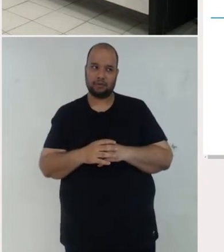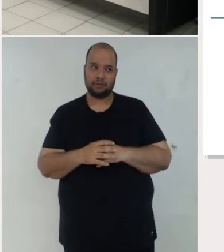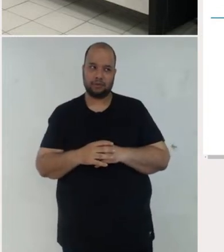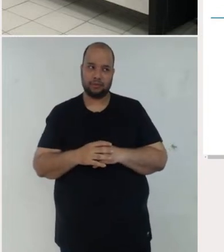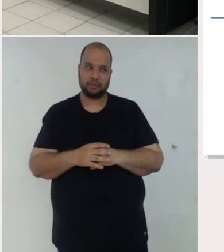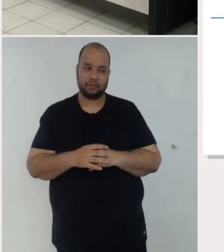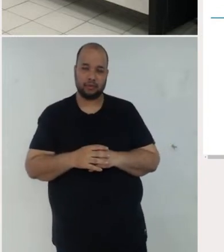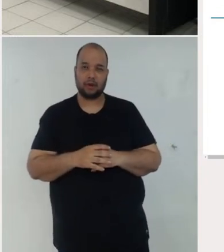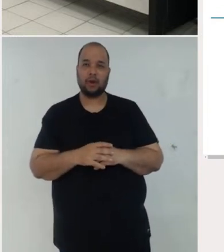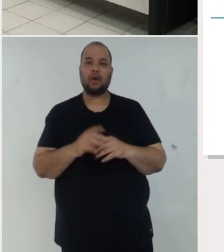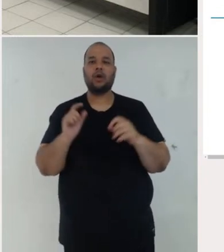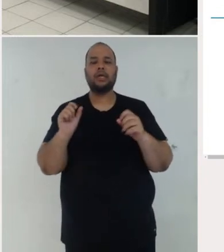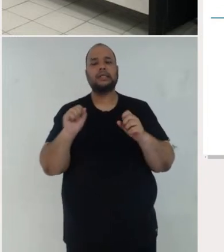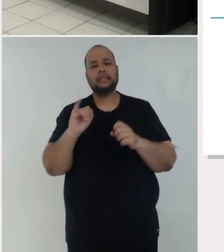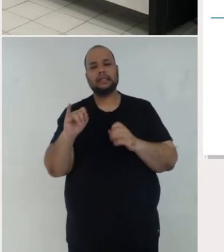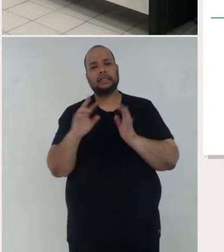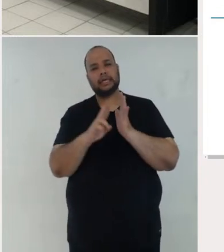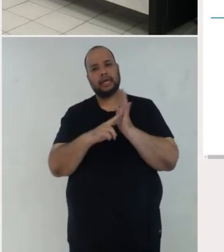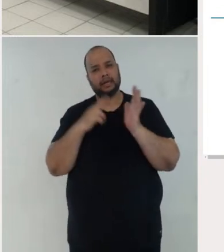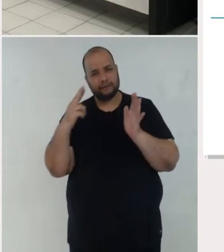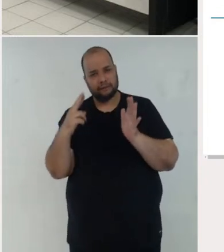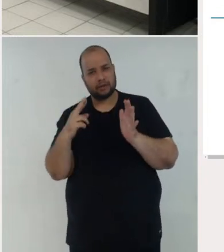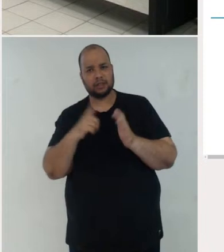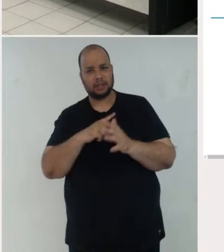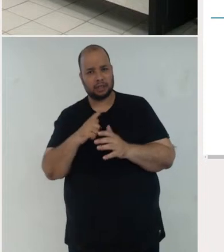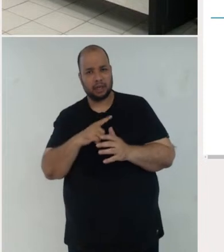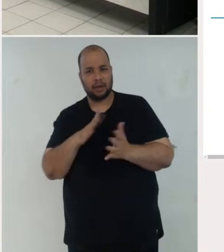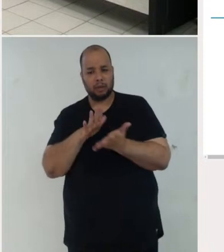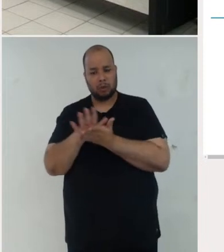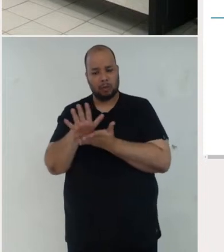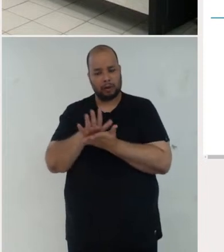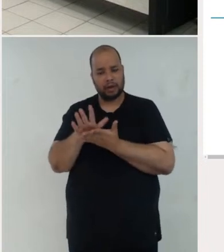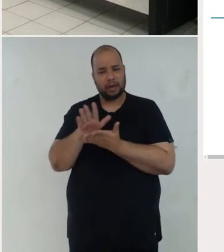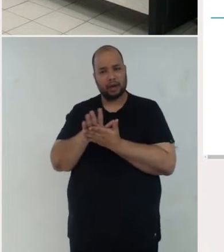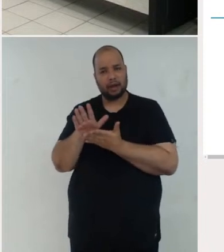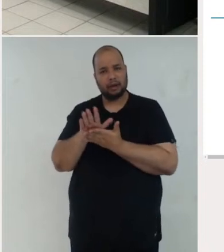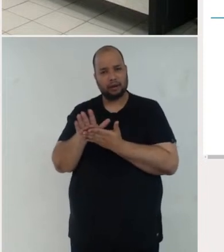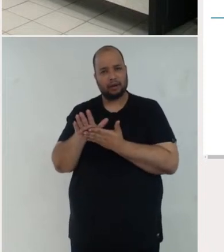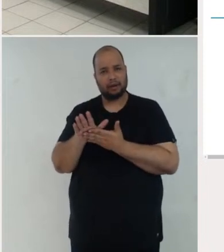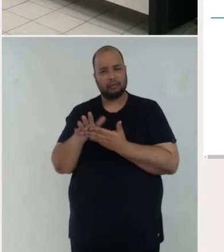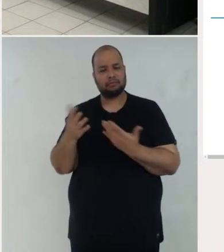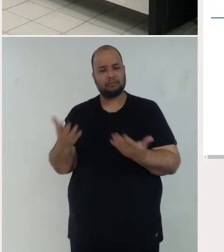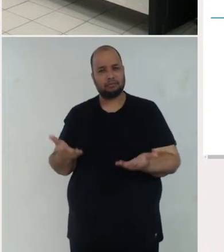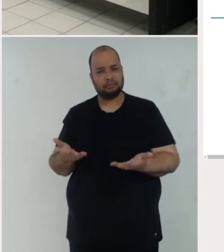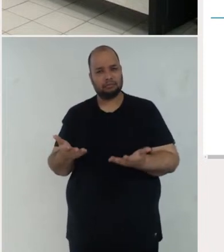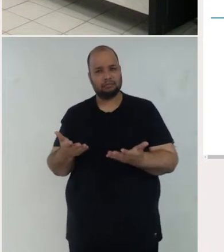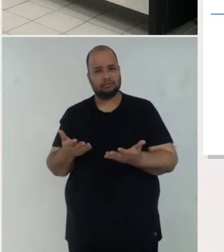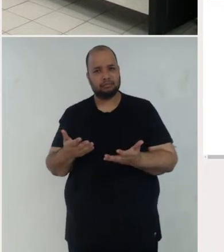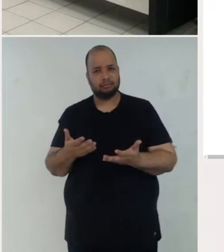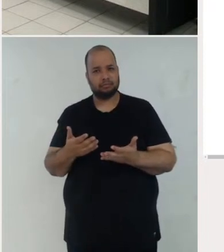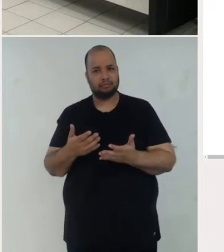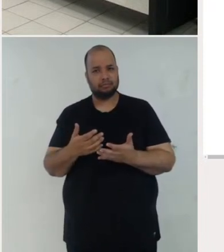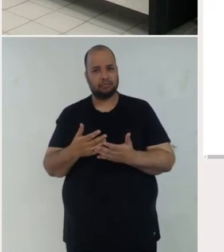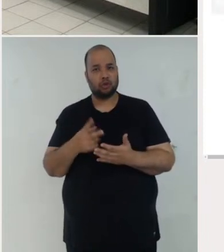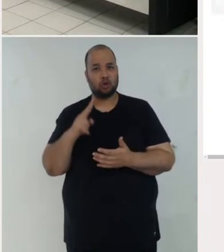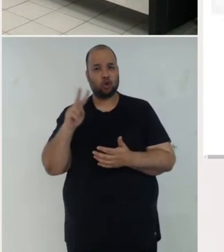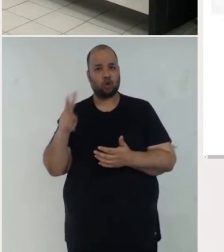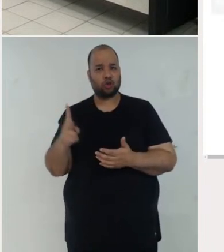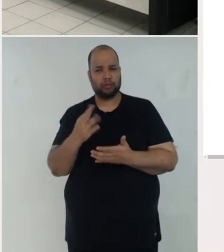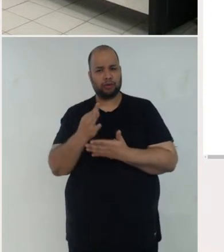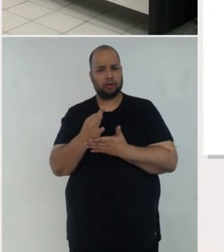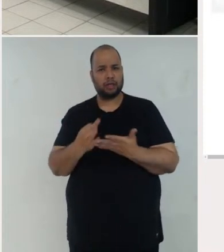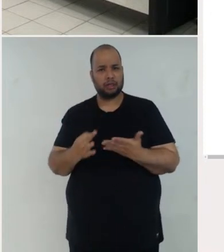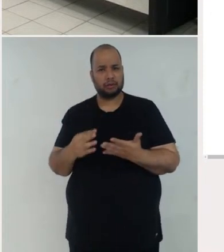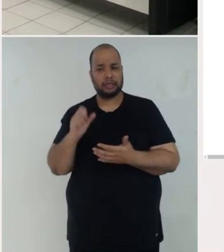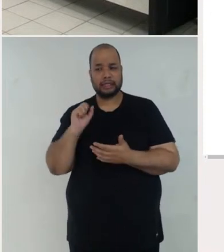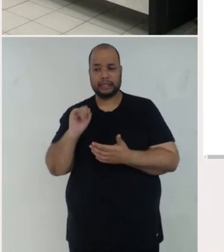O que adianta ter uma revista e publicar, eu falei, mais de 2.000 textos, se